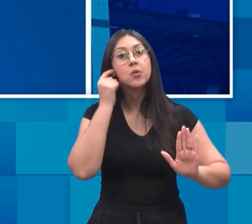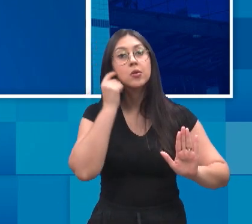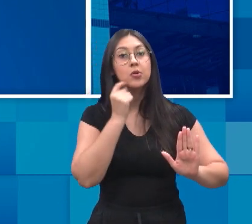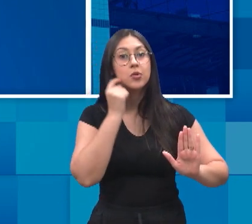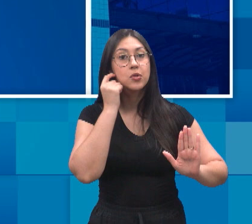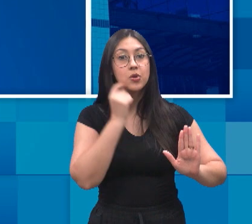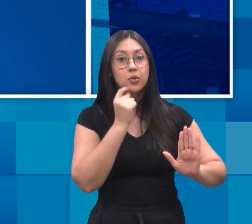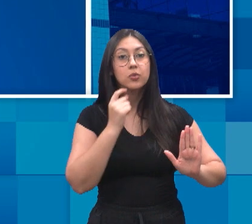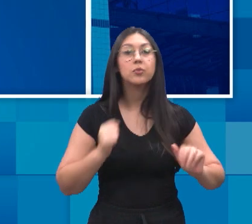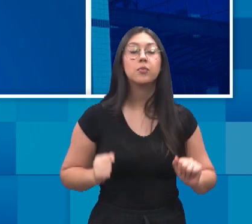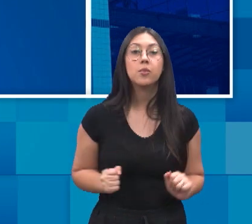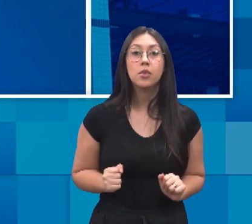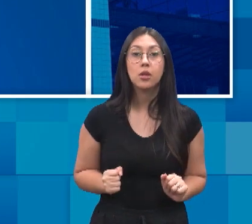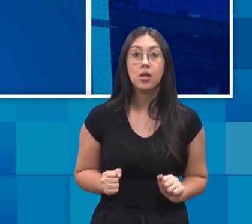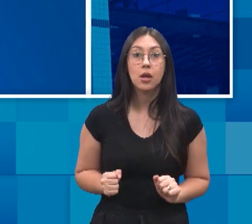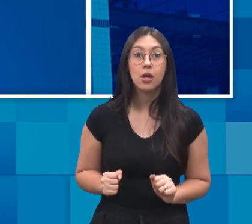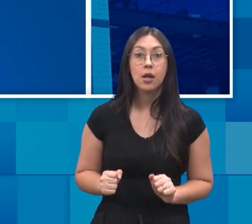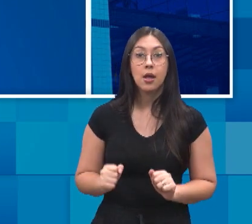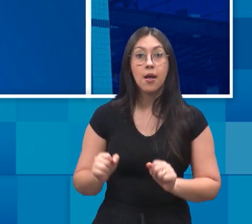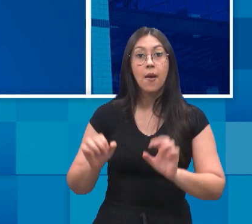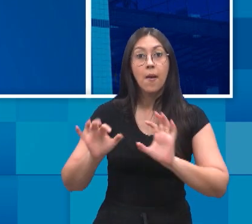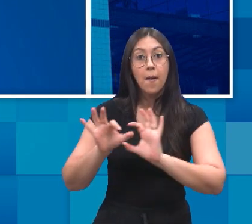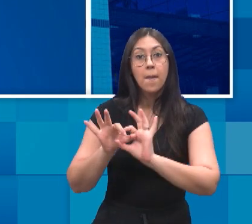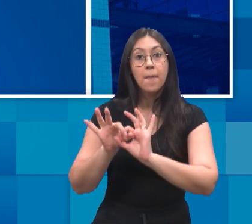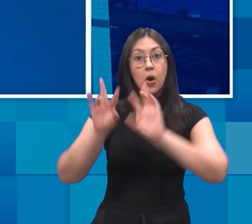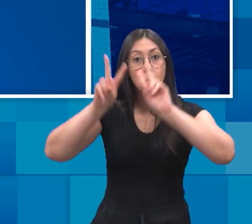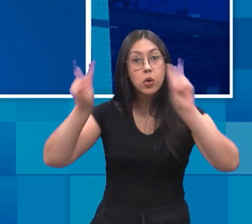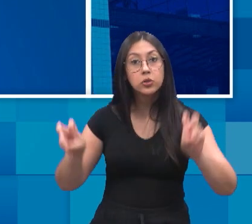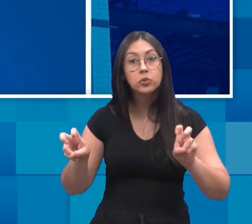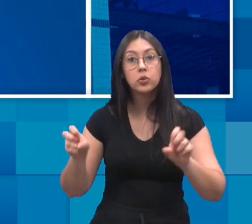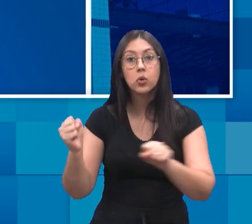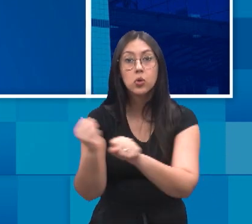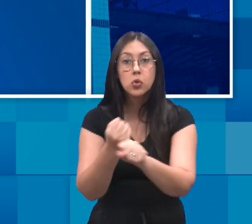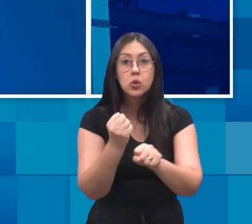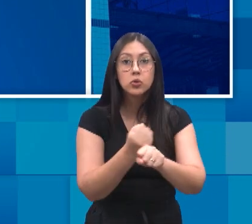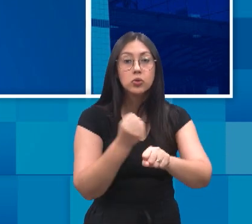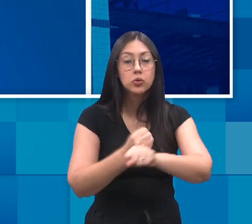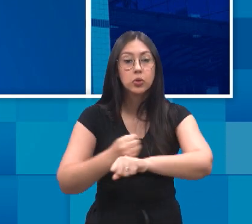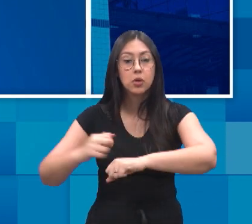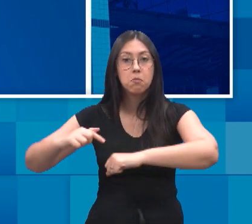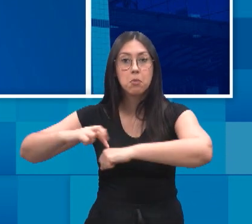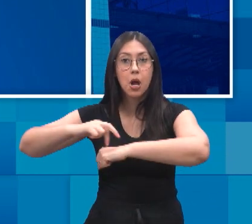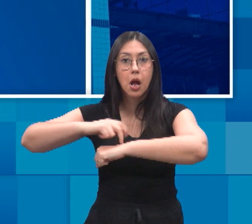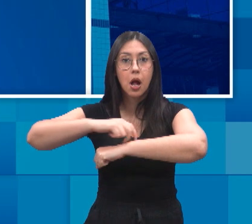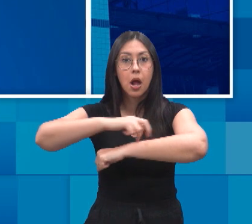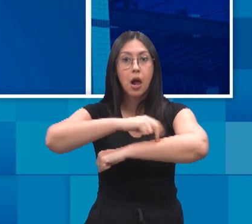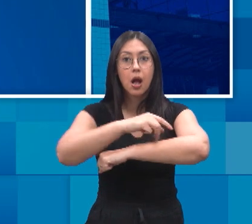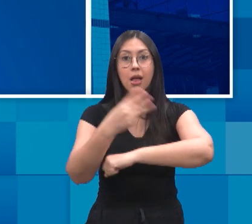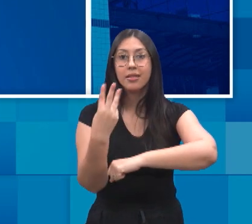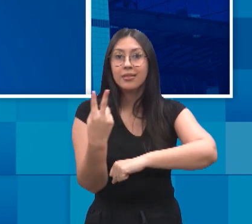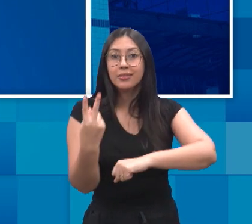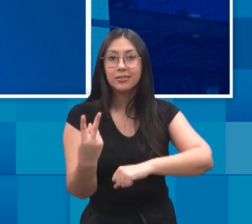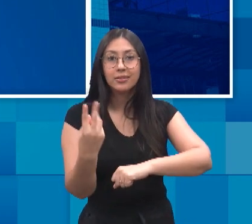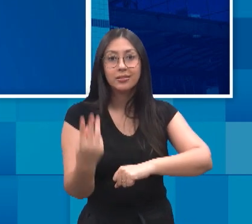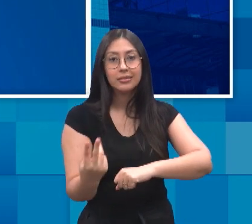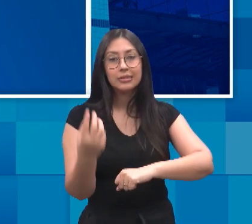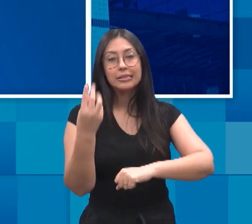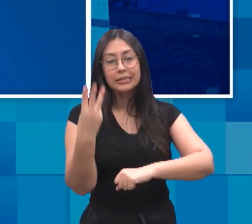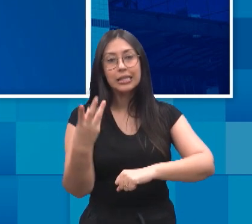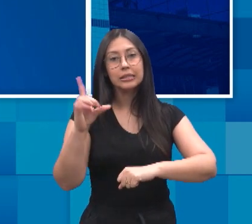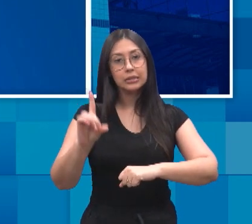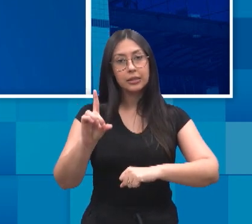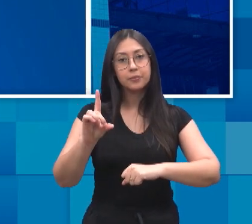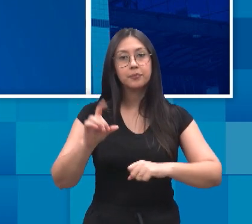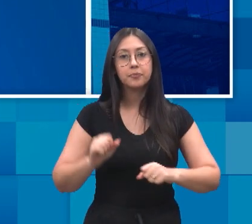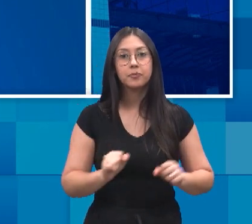de pedestre 3D no município de São José dos Campos. Rito ordinário, Comissões Justiça, Economia e Planejamento